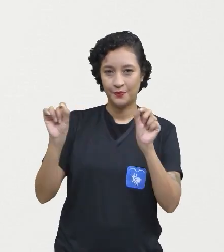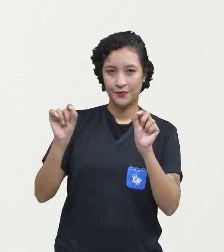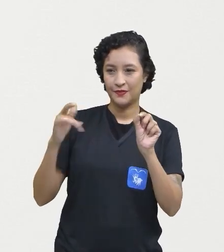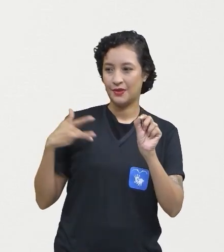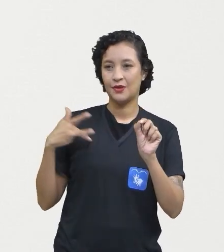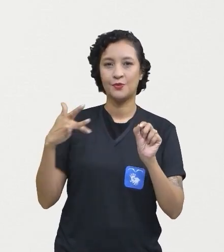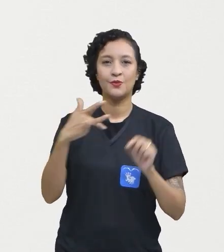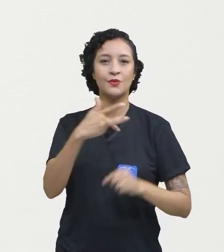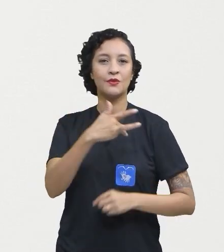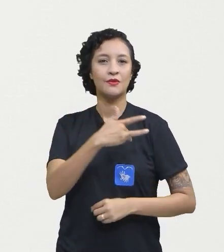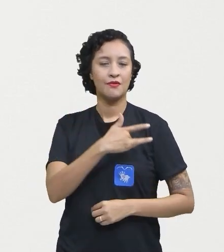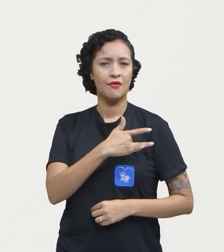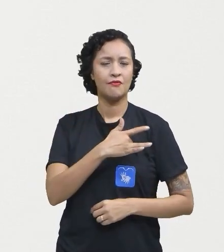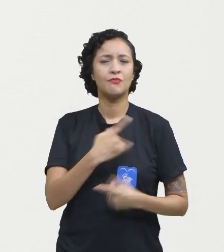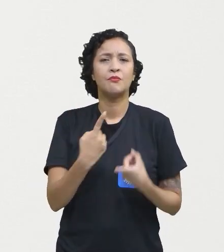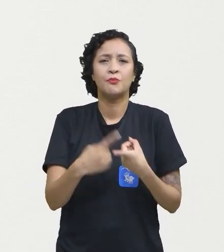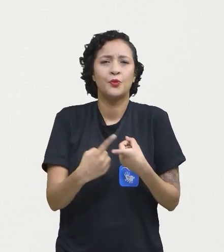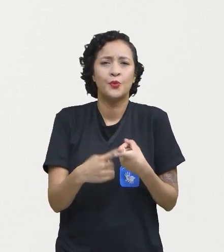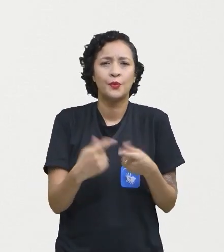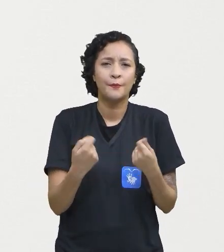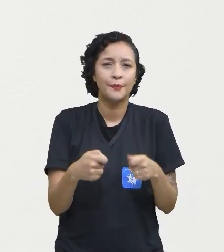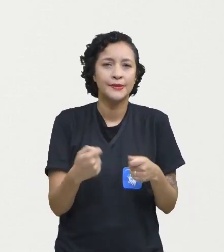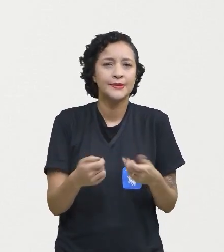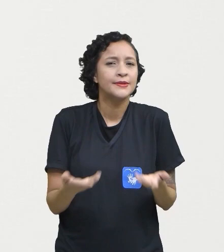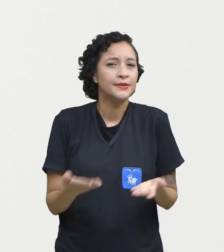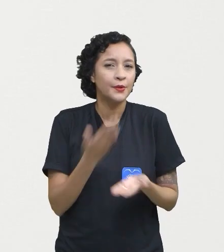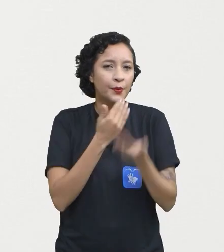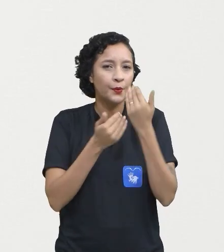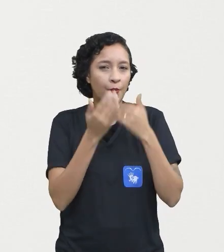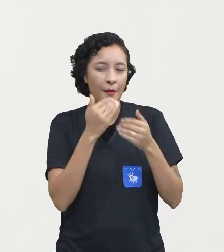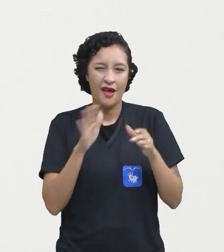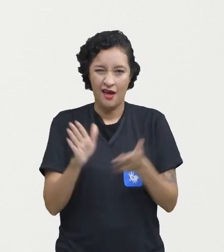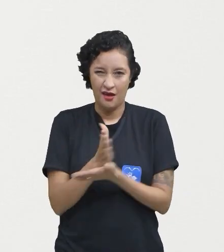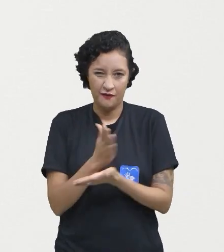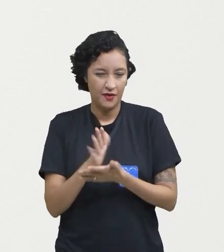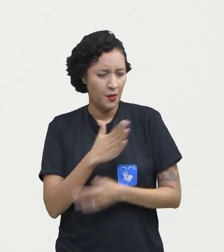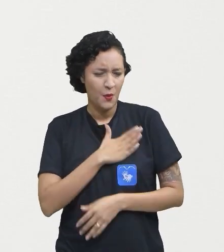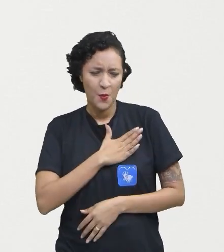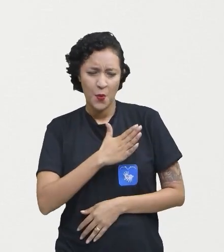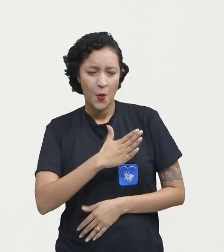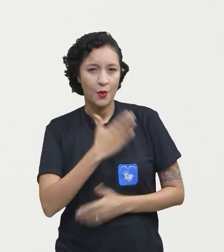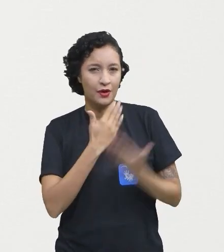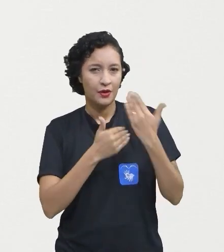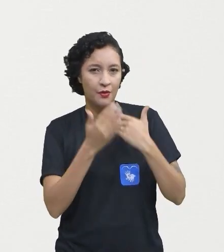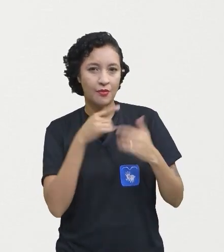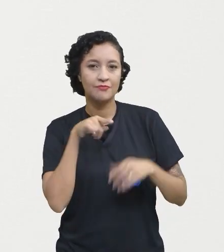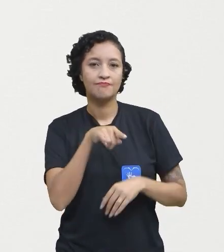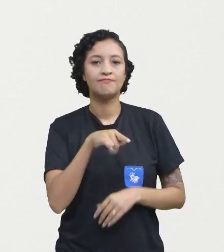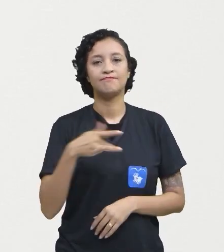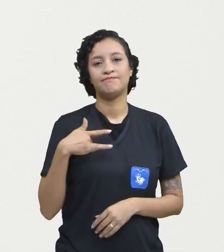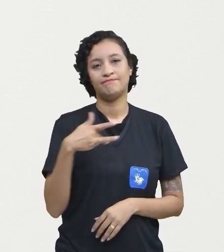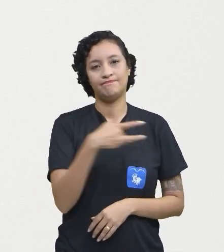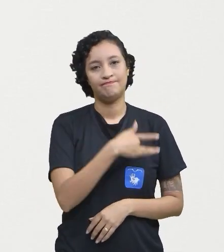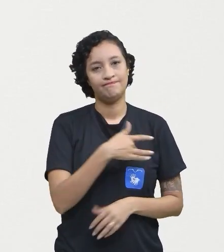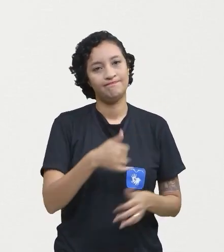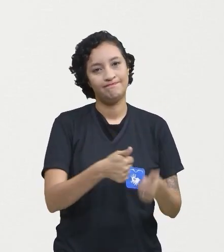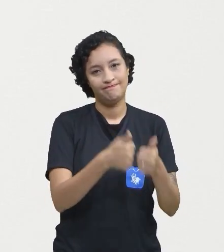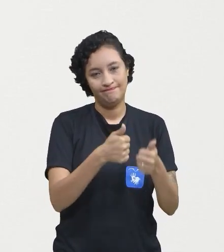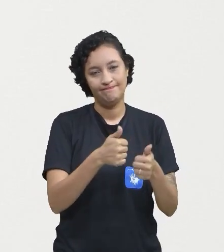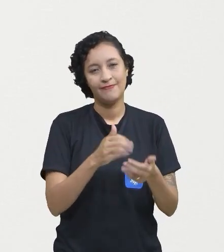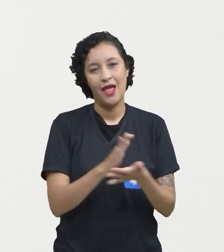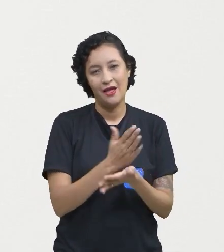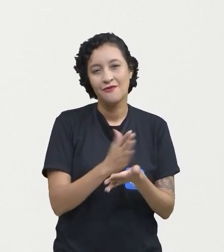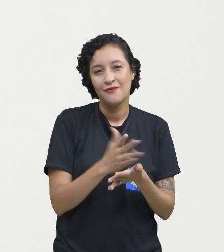saudáveis? Por que será que precisa, né? A gente precisa comer, às vezes a gente não gosta, mas precisa comer aquele legume, né? Que as